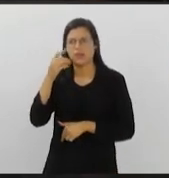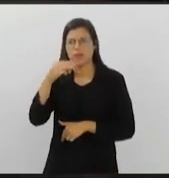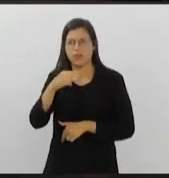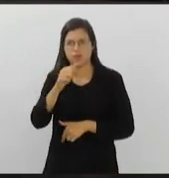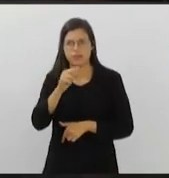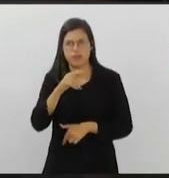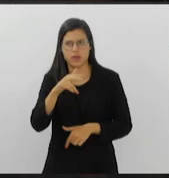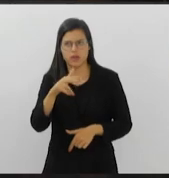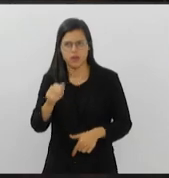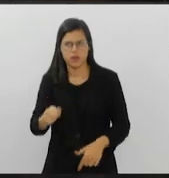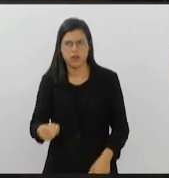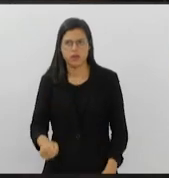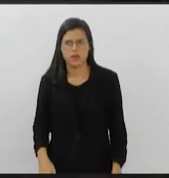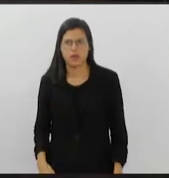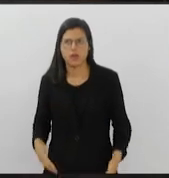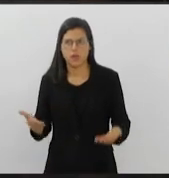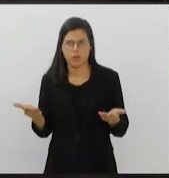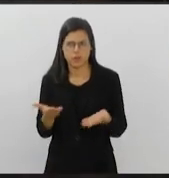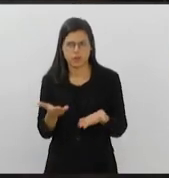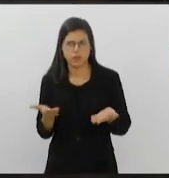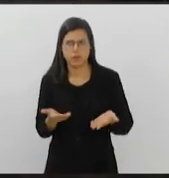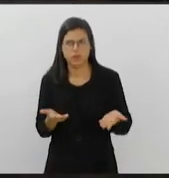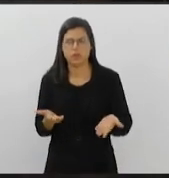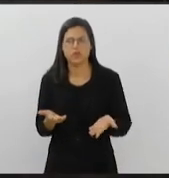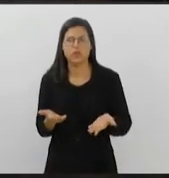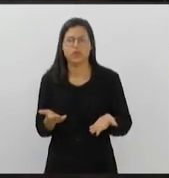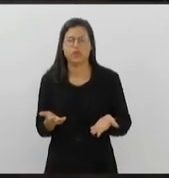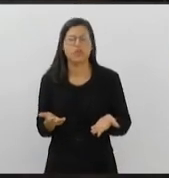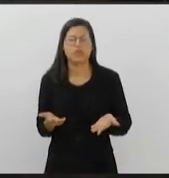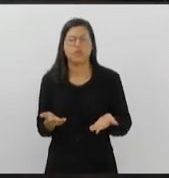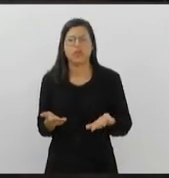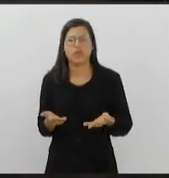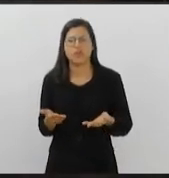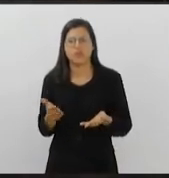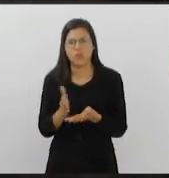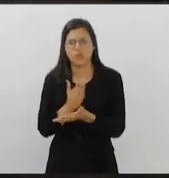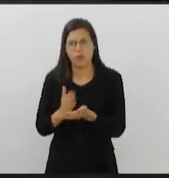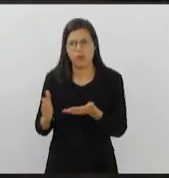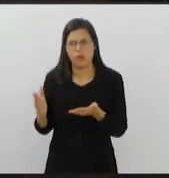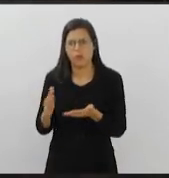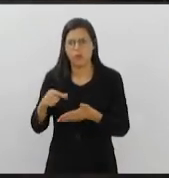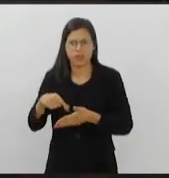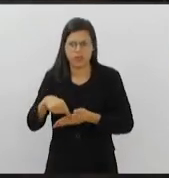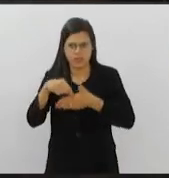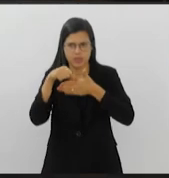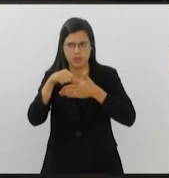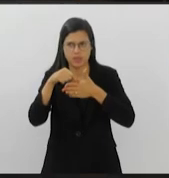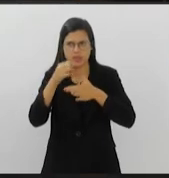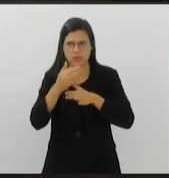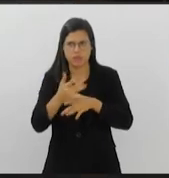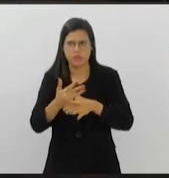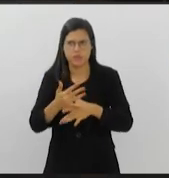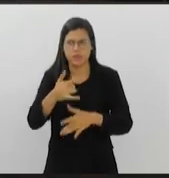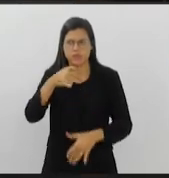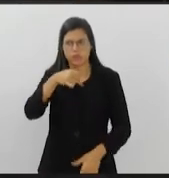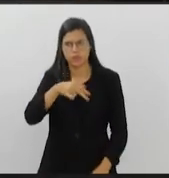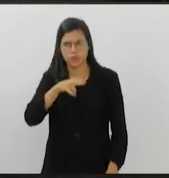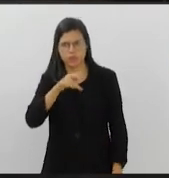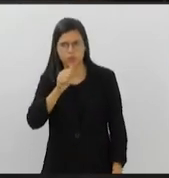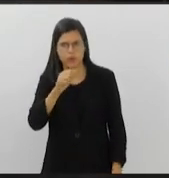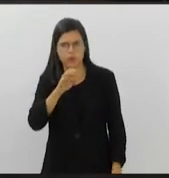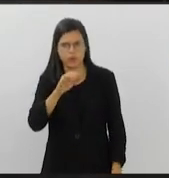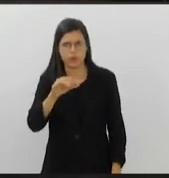do MST. Hoje mesmo tive com alguns moradores, lideranças do município de Quatis,